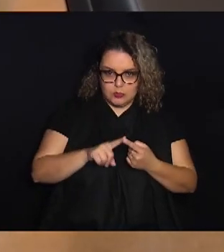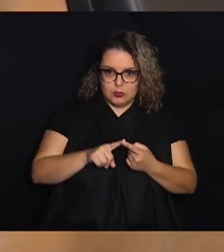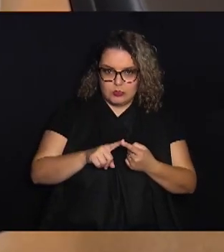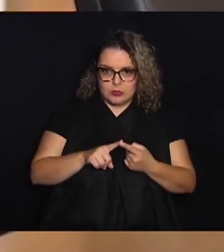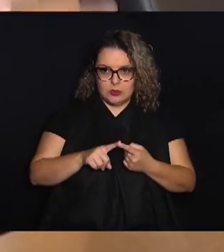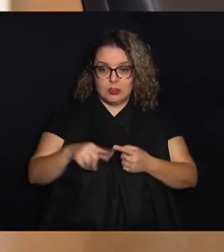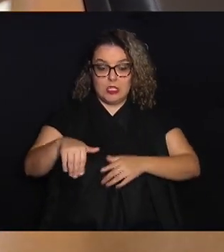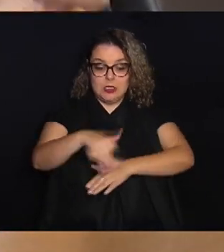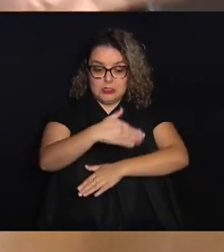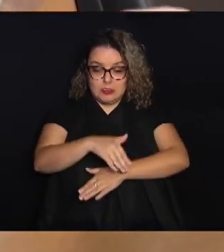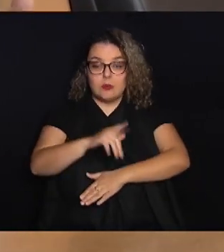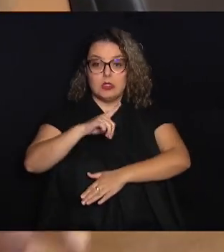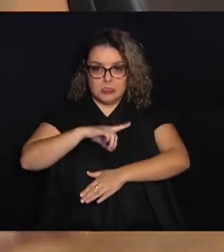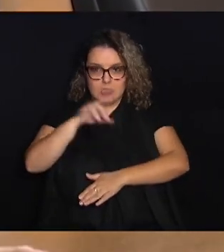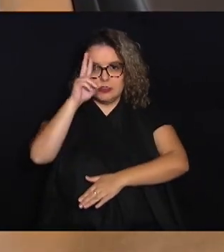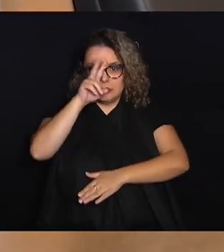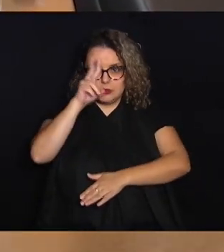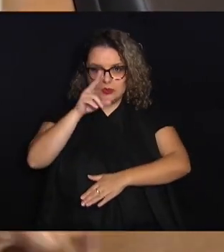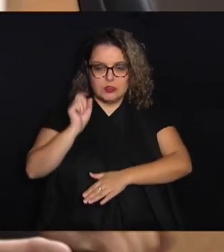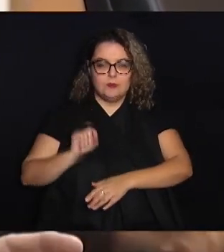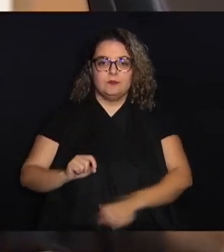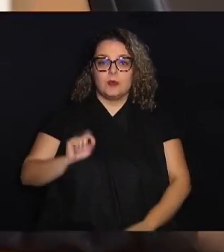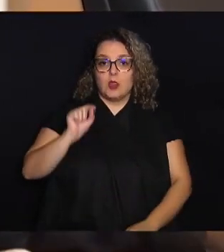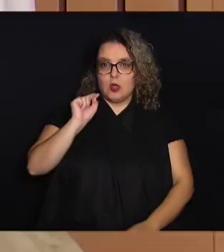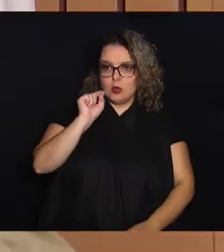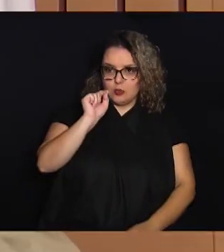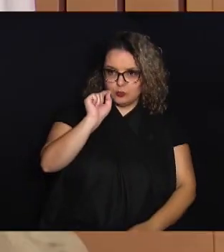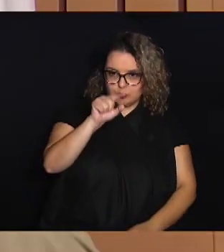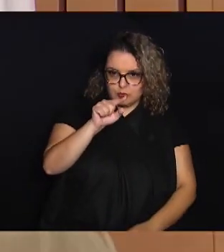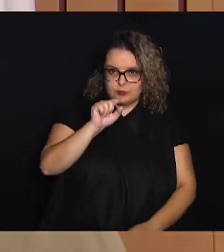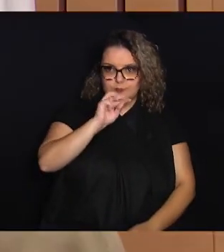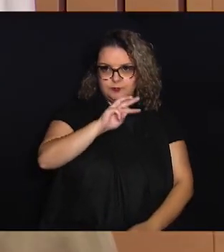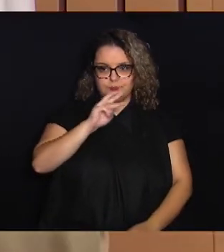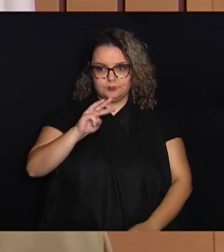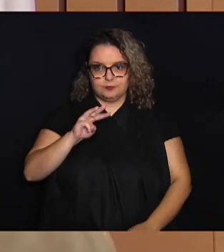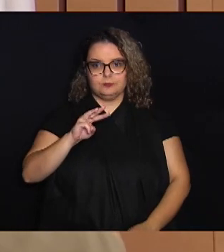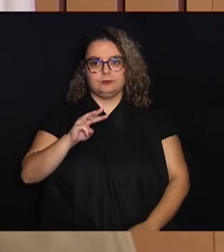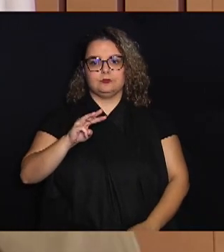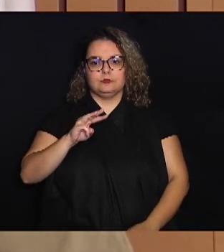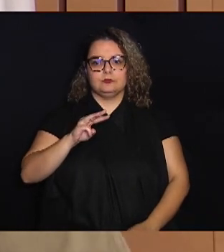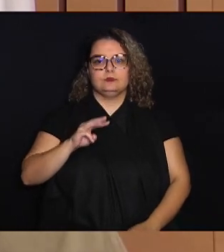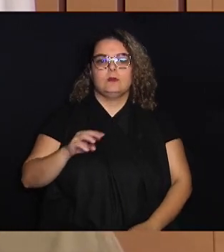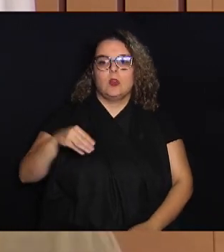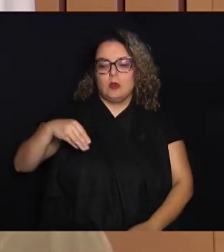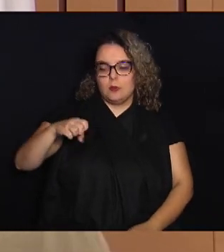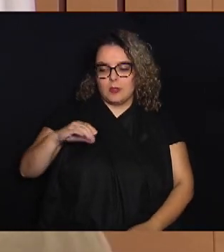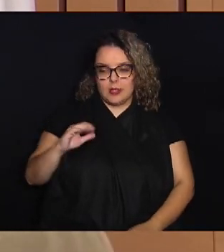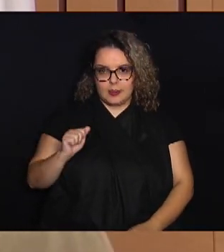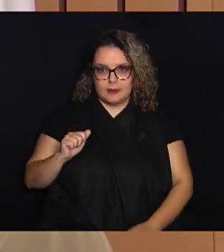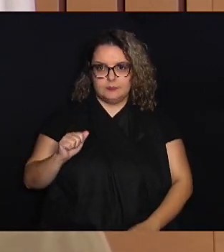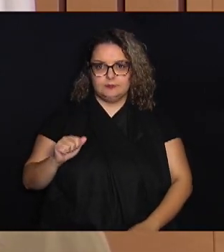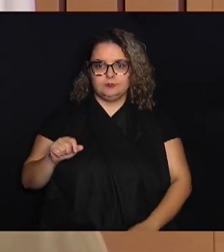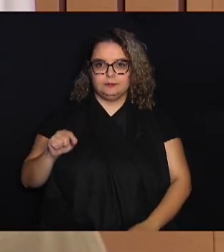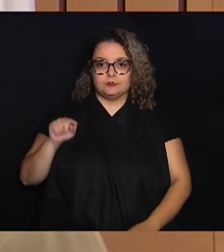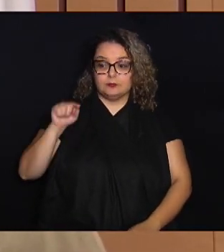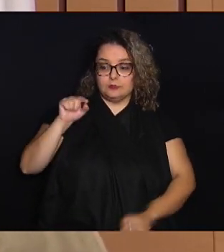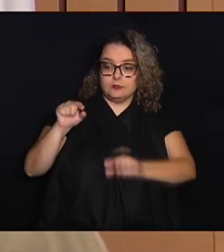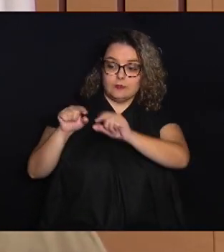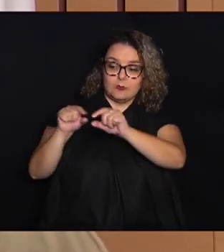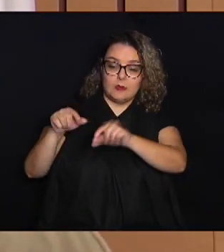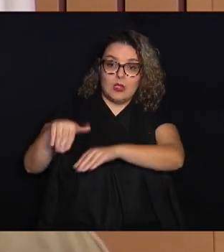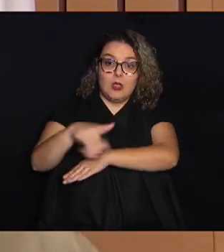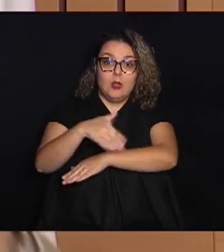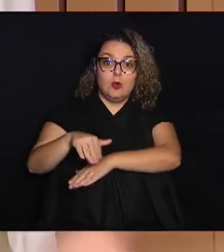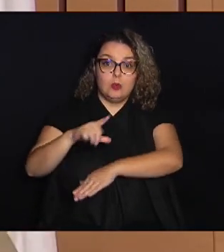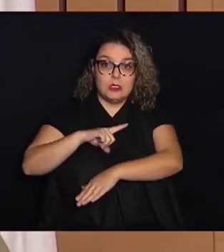Tem História. Então você clica no botãozinho lá no site da Câmara, Meca, depois você vai chegar nessa Rua Tem